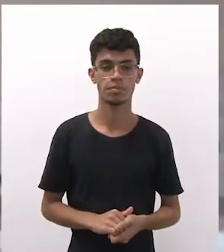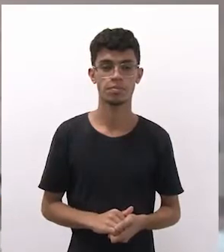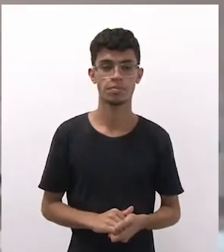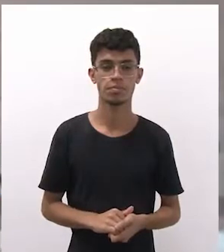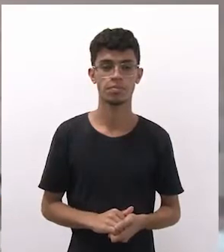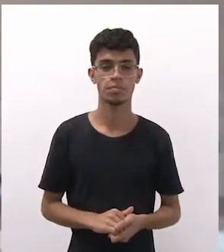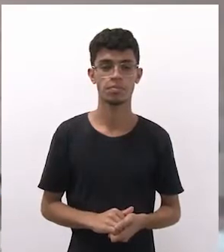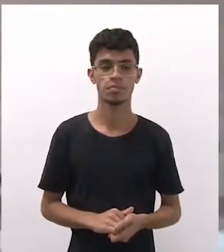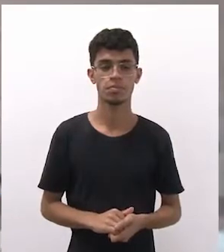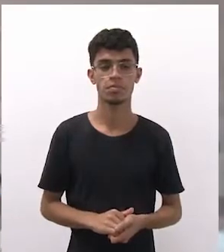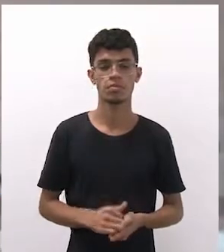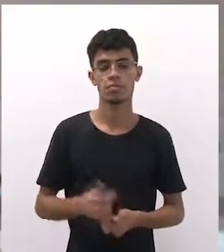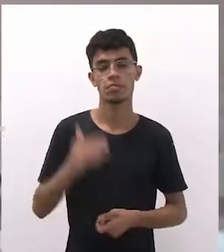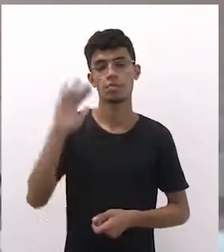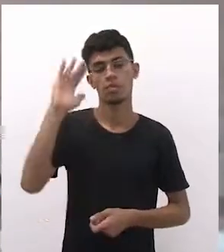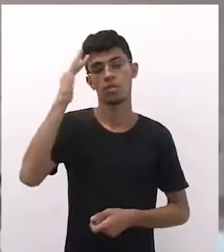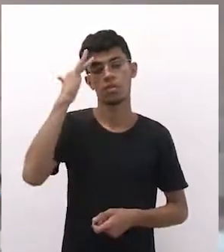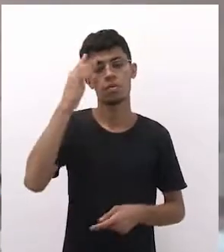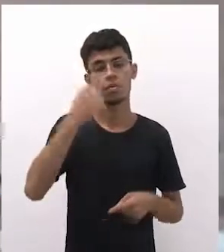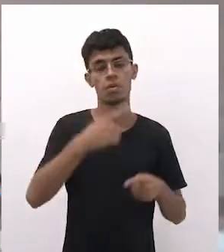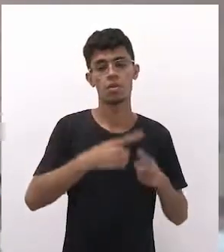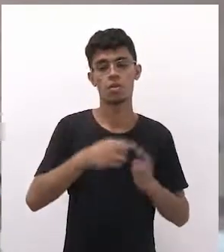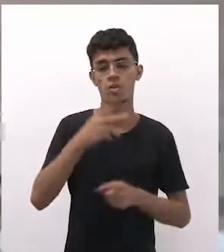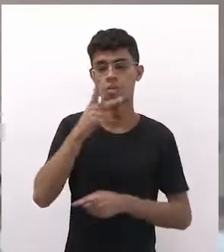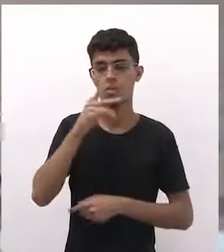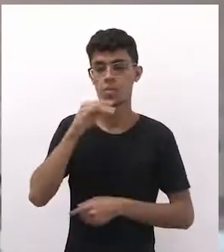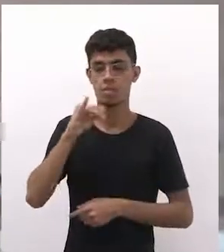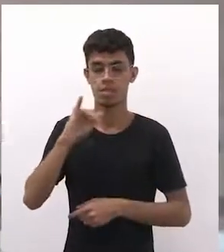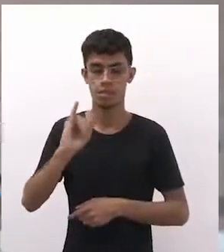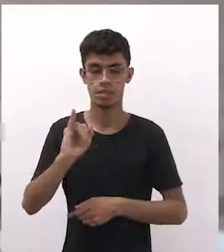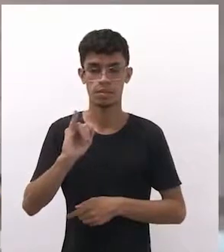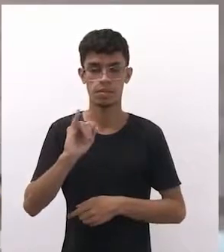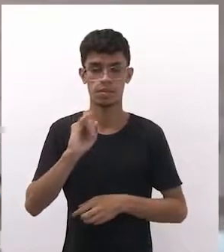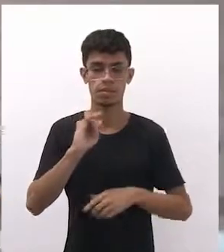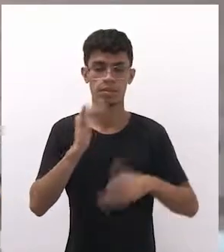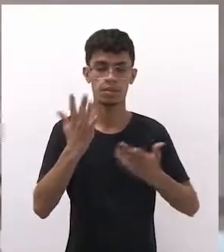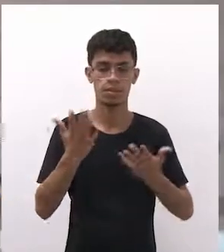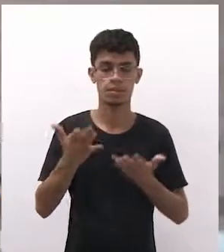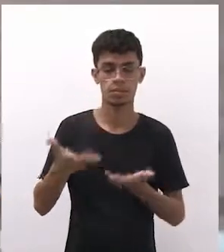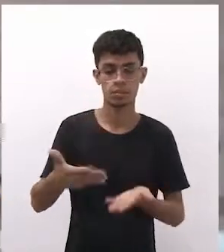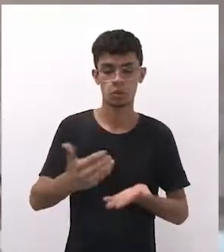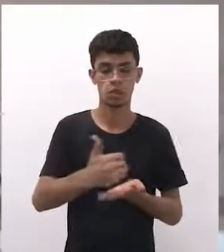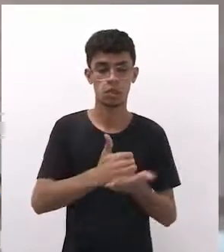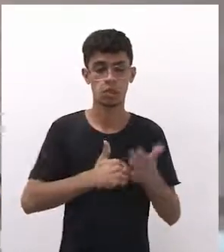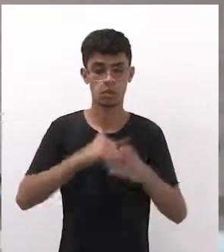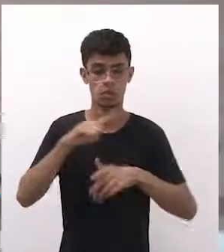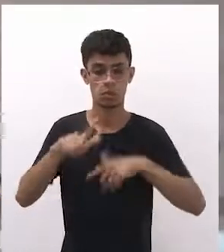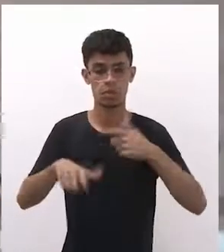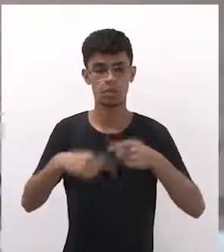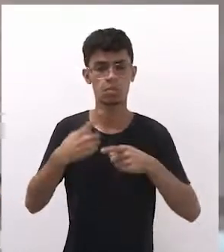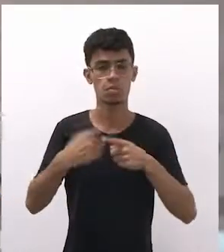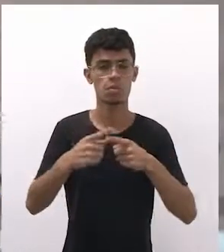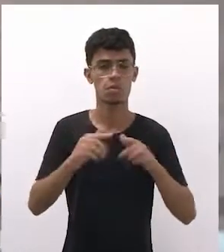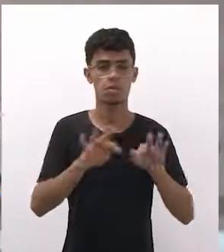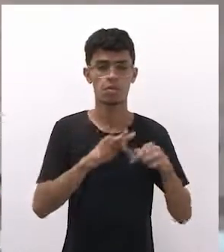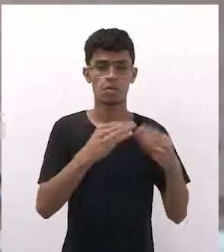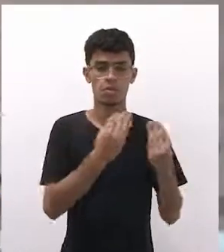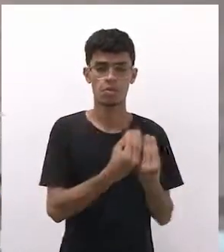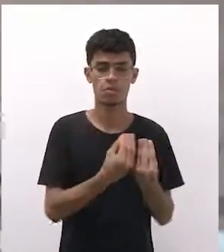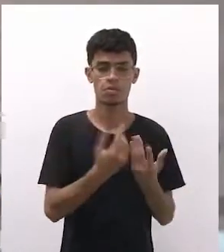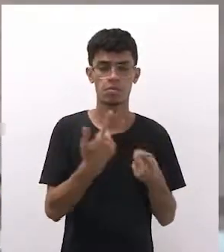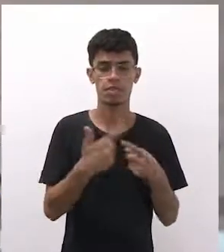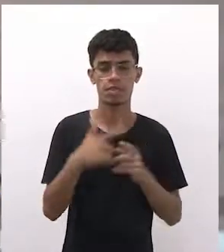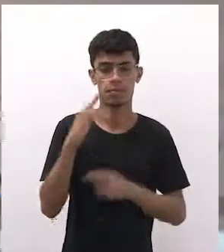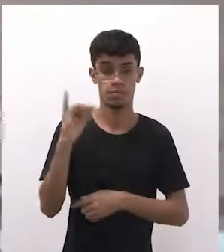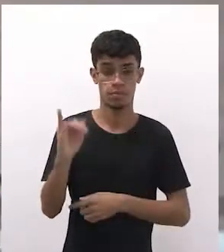Tentando entender, né, por que os pais entregam essa criança para trabalhar, né, por que a família, e aí eu acho muito importante